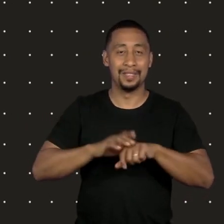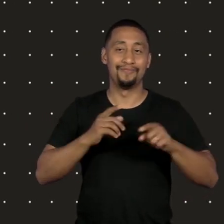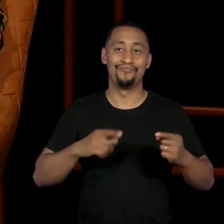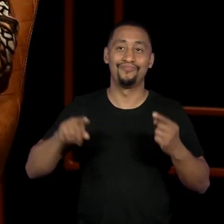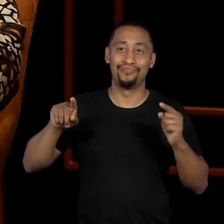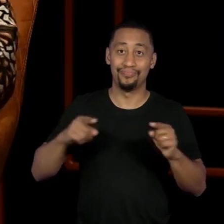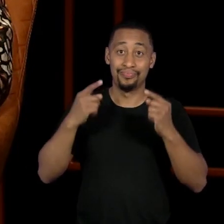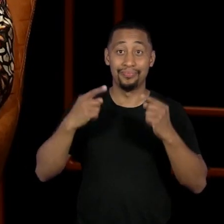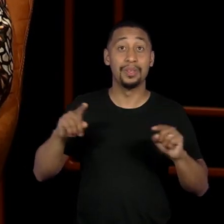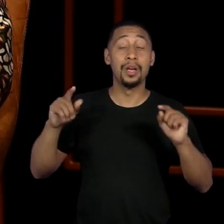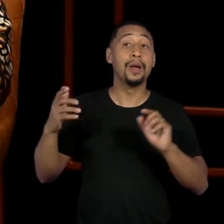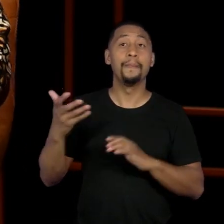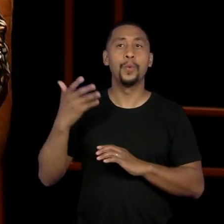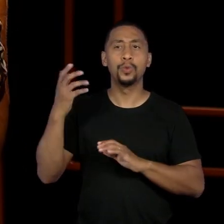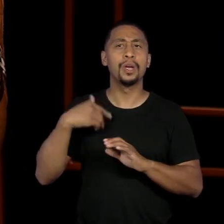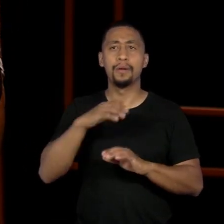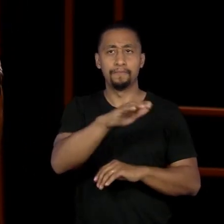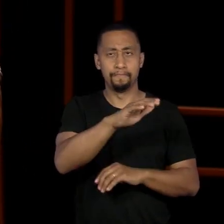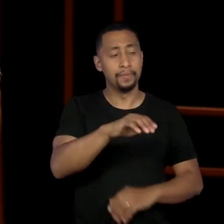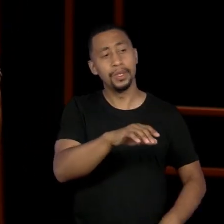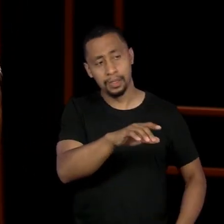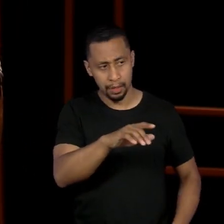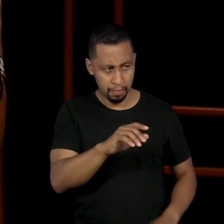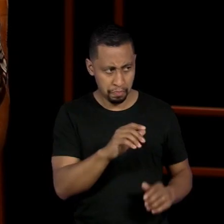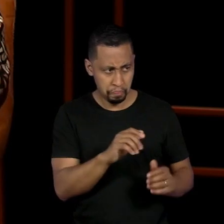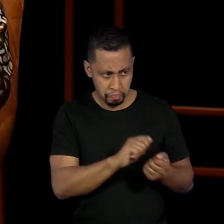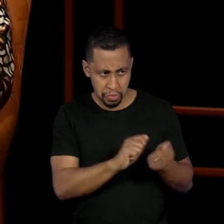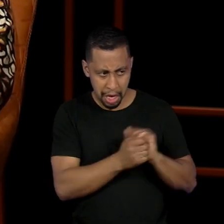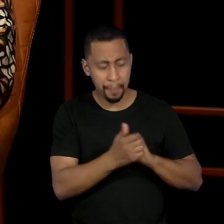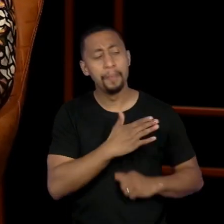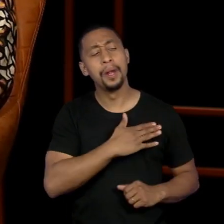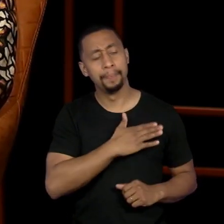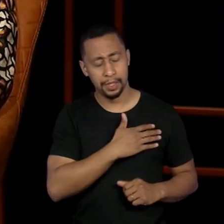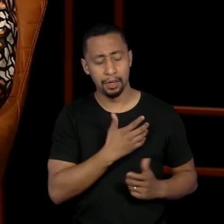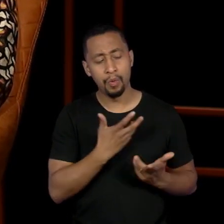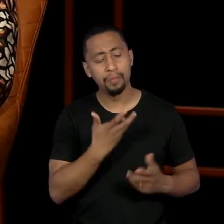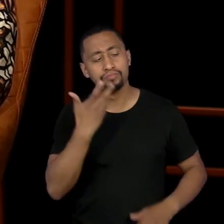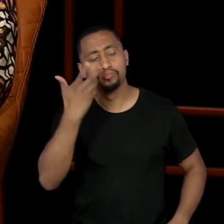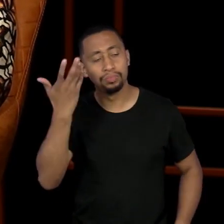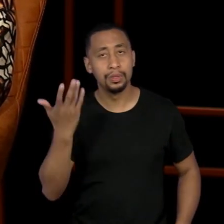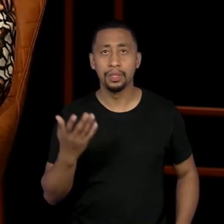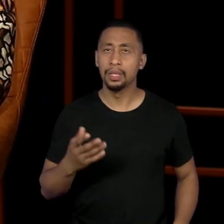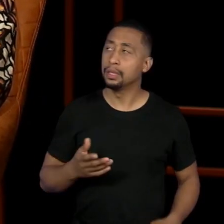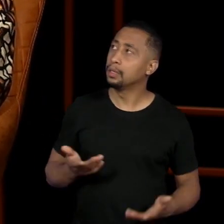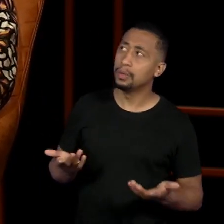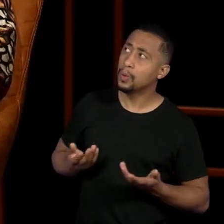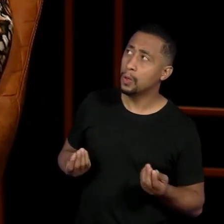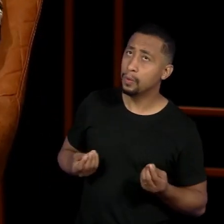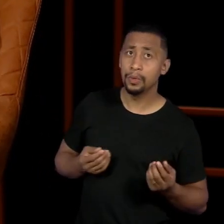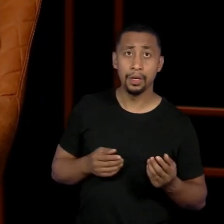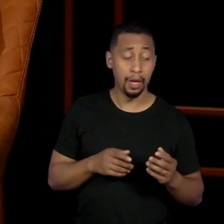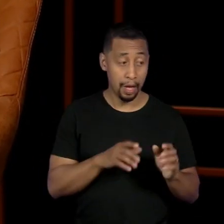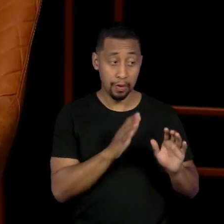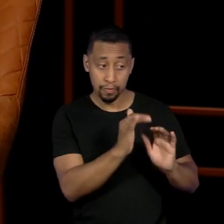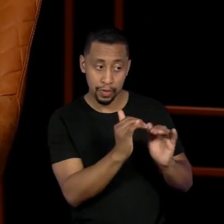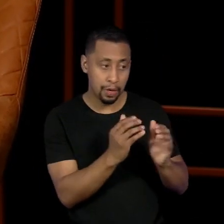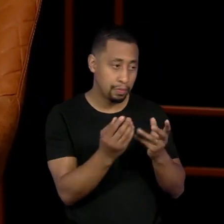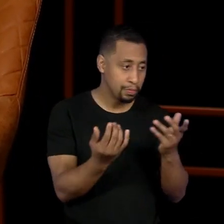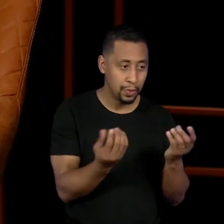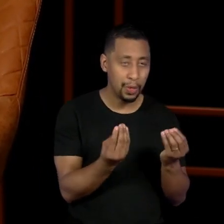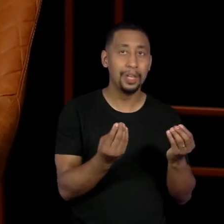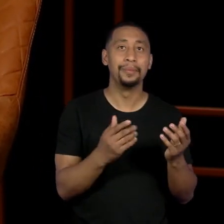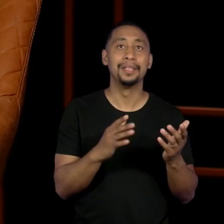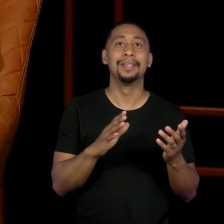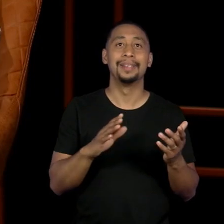E eu pedi ao Nelsinho, faz uma versão desta música para mim. E assim, tá, que ótimo. Aí ouvimos até